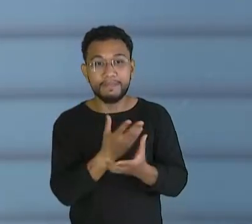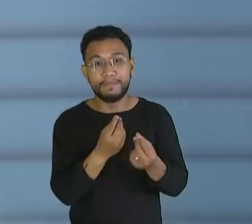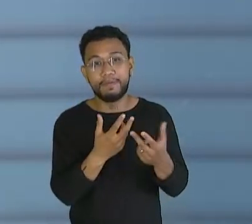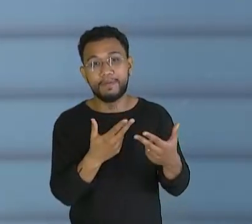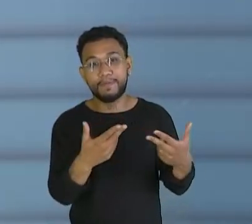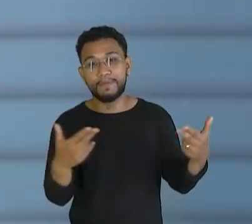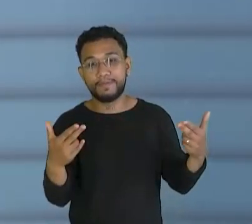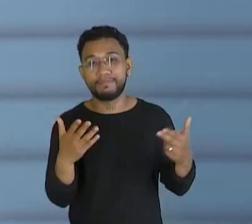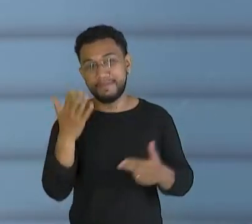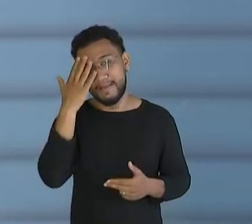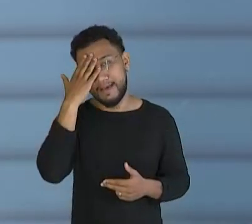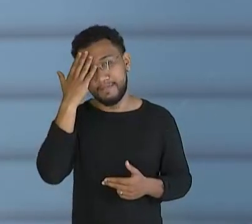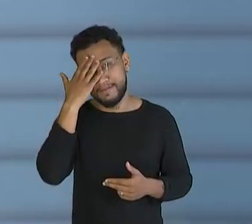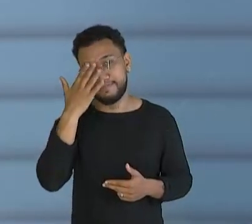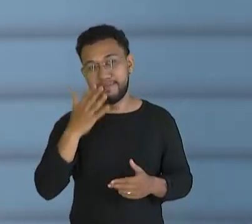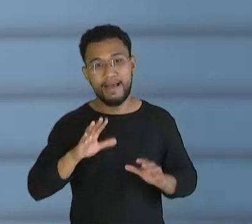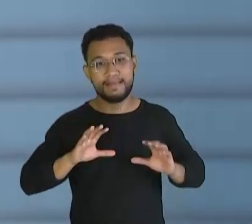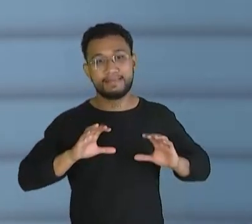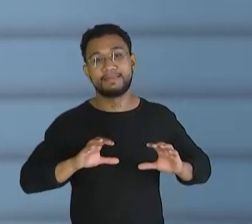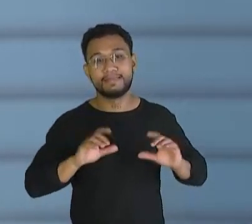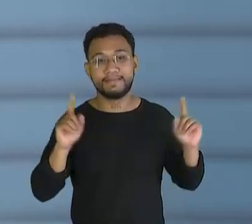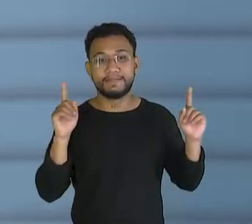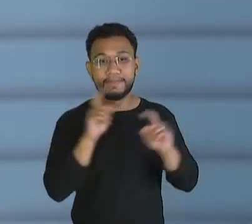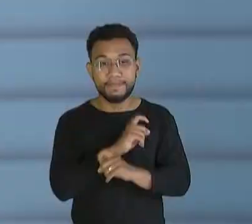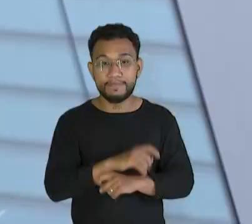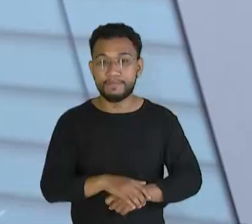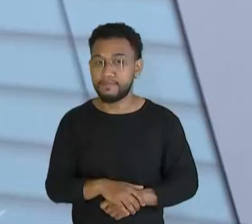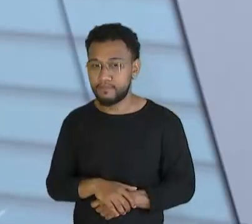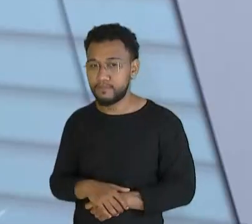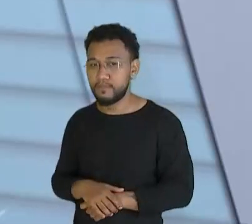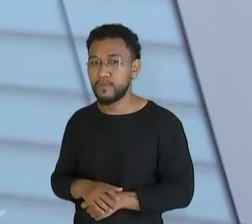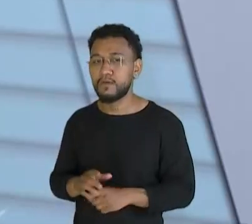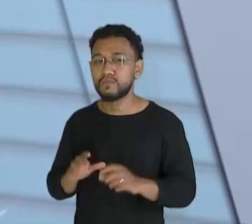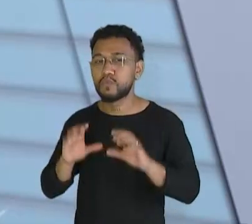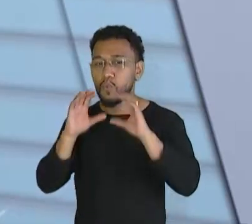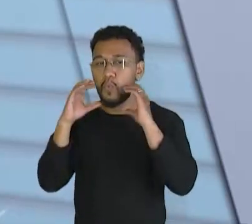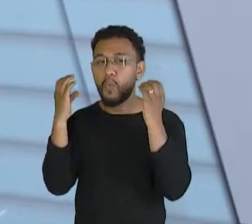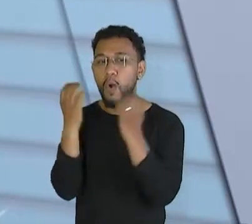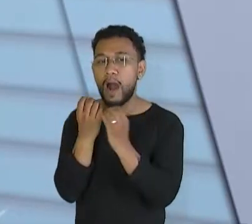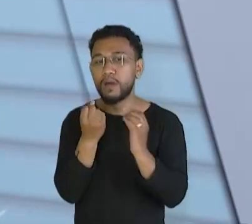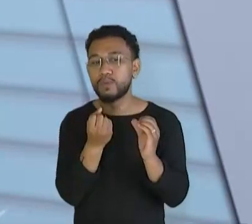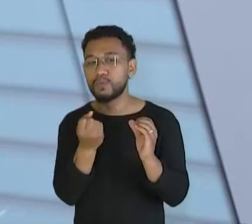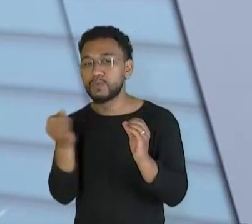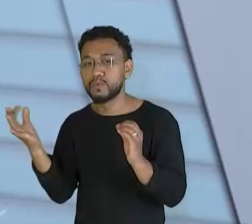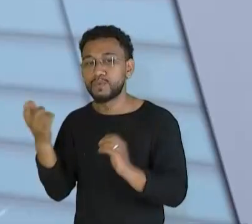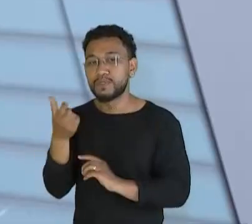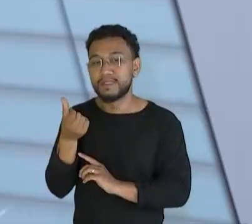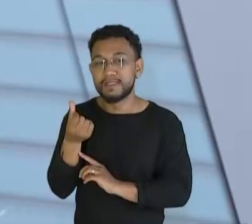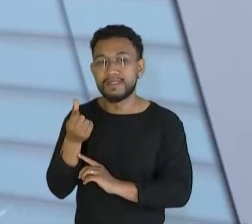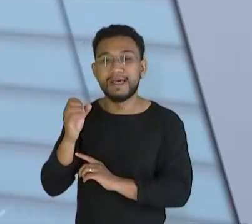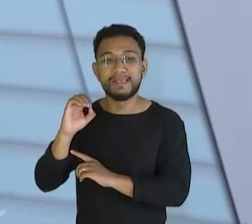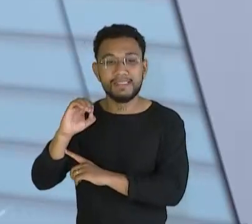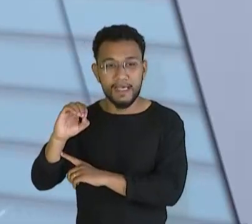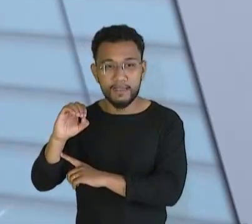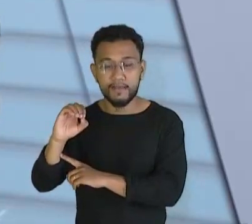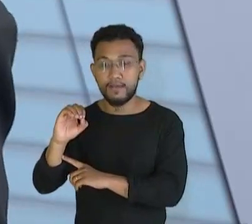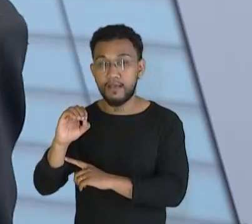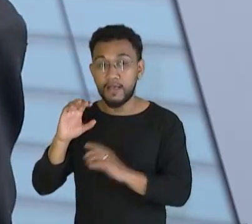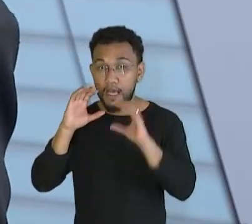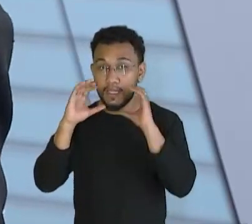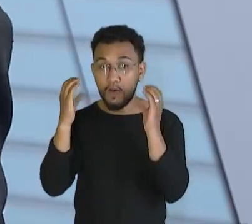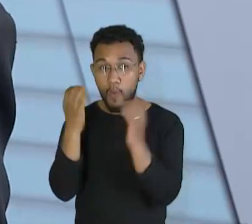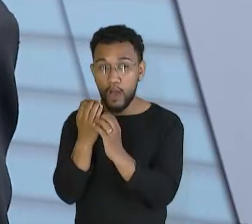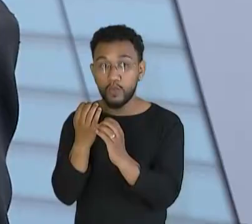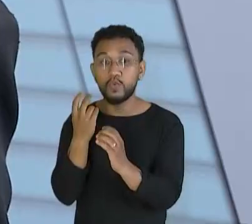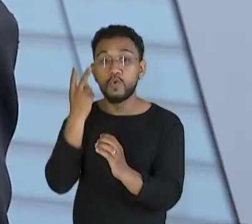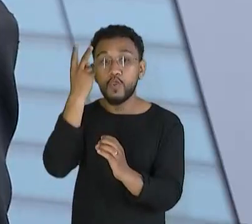É, acontece. Sim. Porque são quantos quartos aqui? São 60 quartos. 60 quartos, 2 moradores em cada quarto.